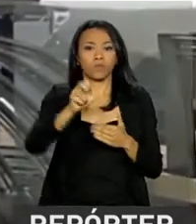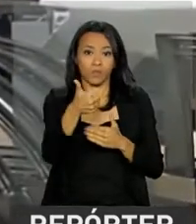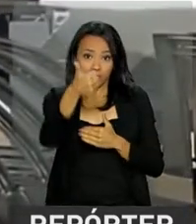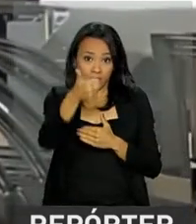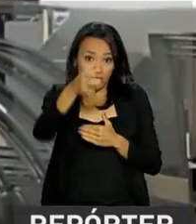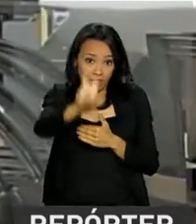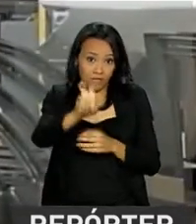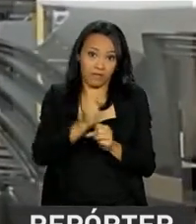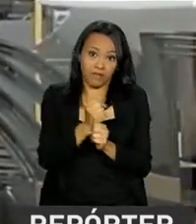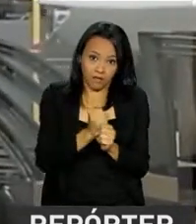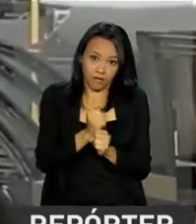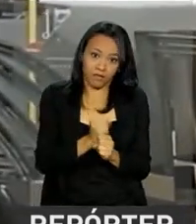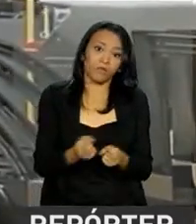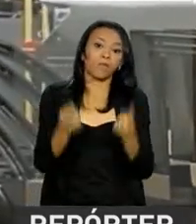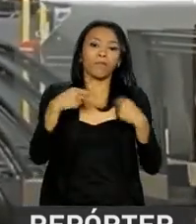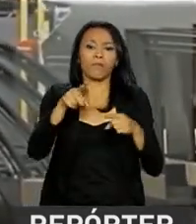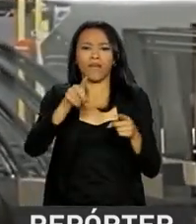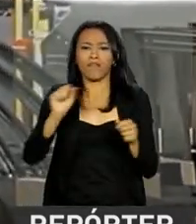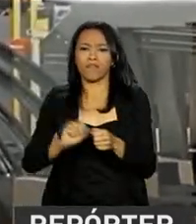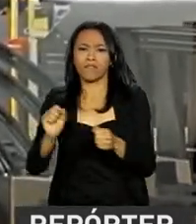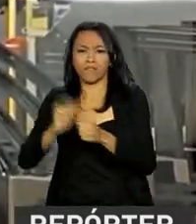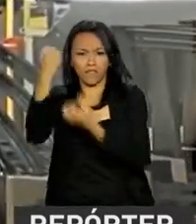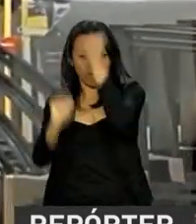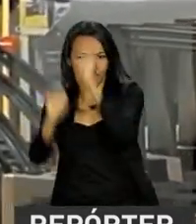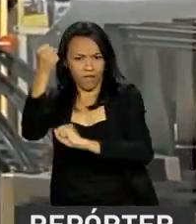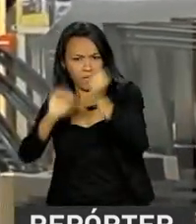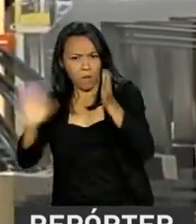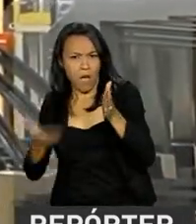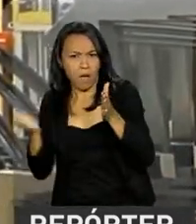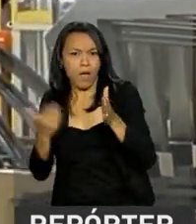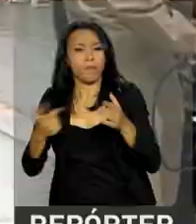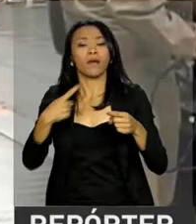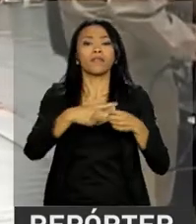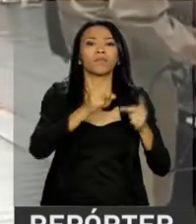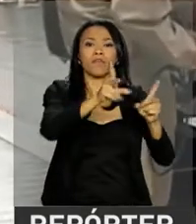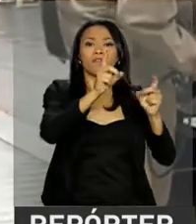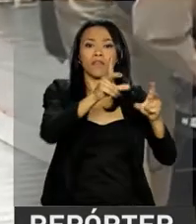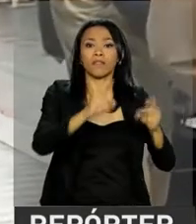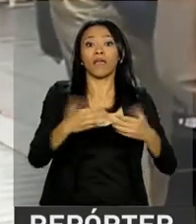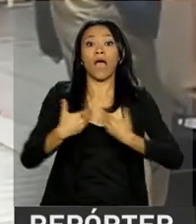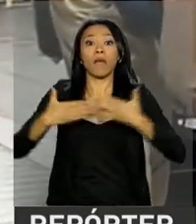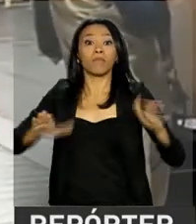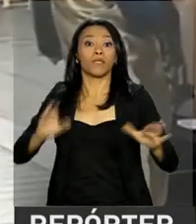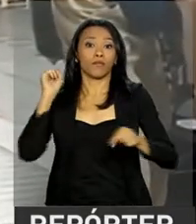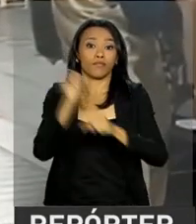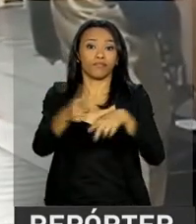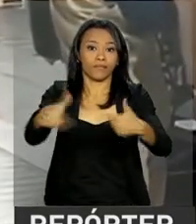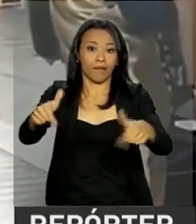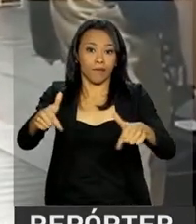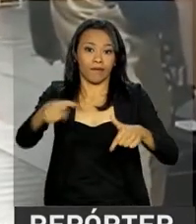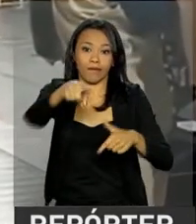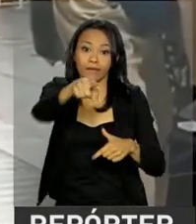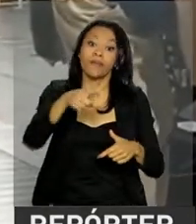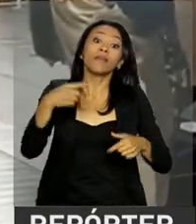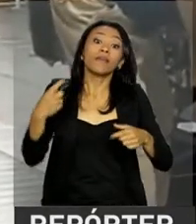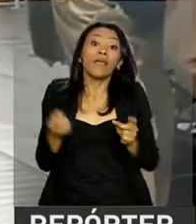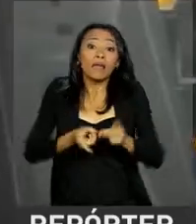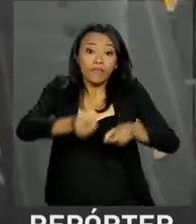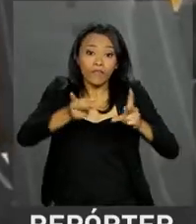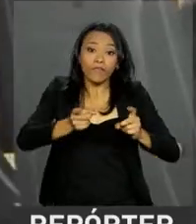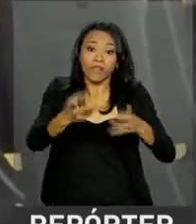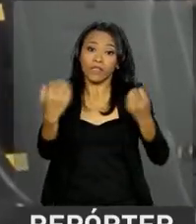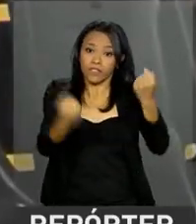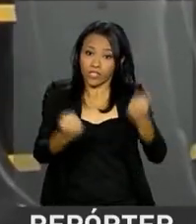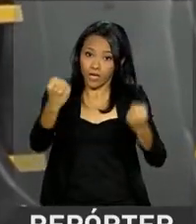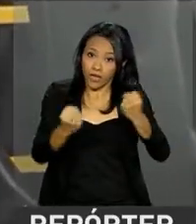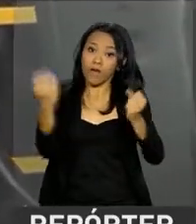Para produzir e exportar mais, as montadoras abriram vagas de trabalho. E a previsão da Anfávia é de que as vendas de veículos neste ano